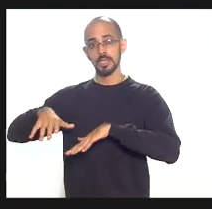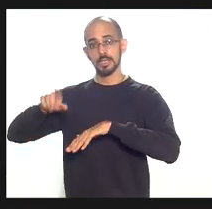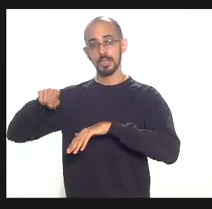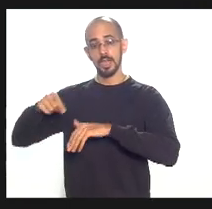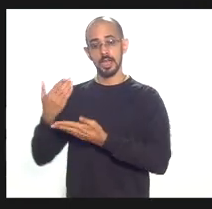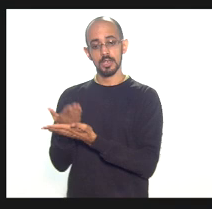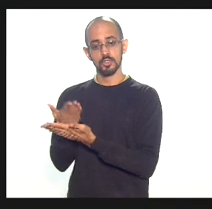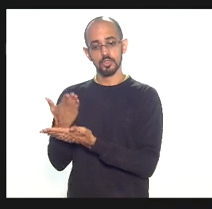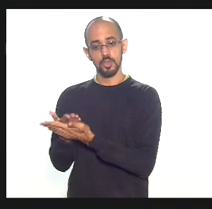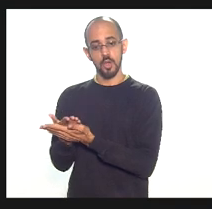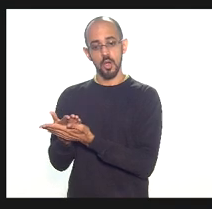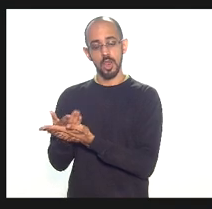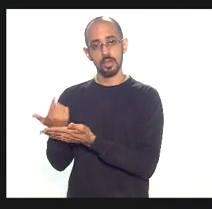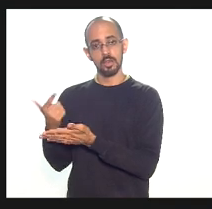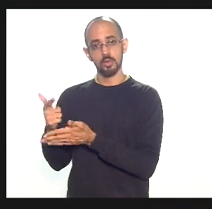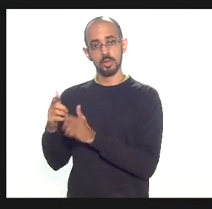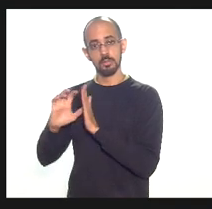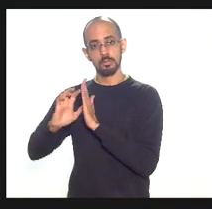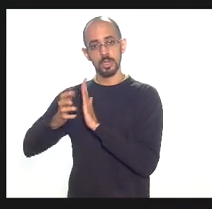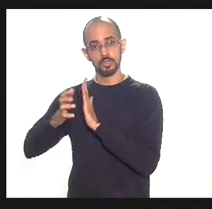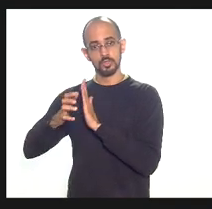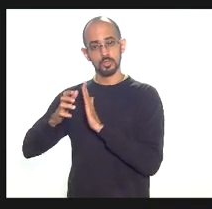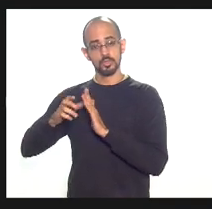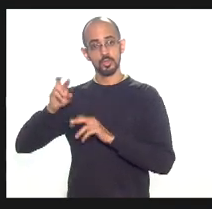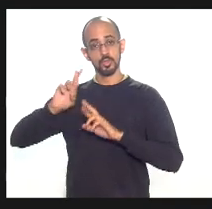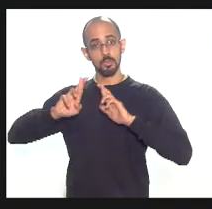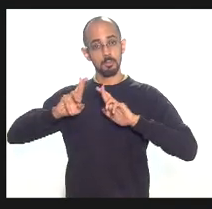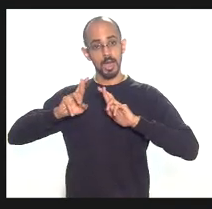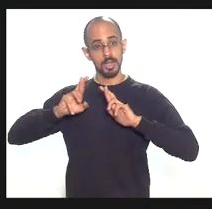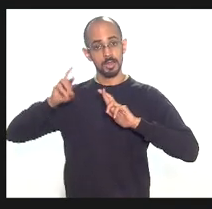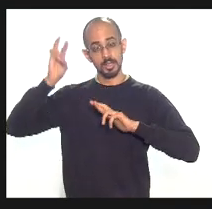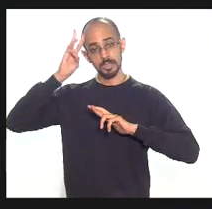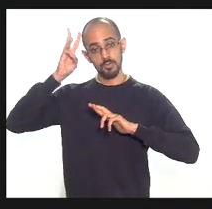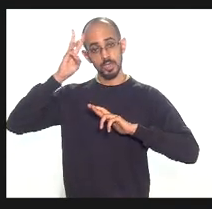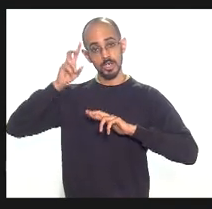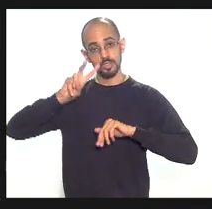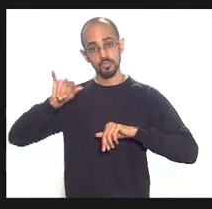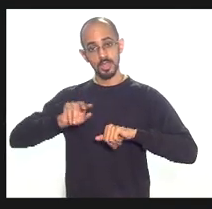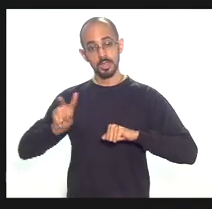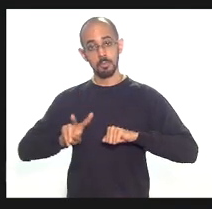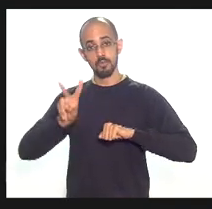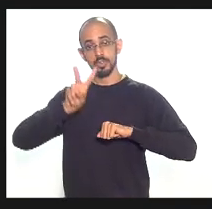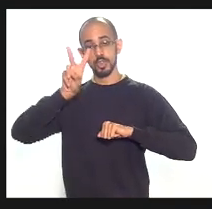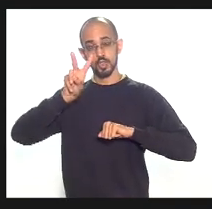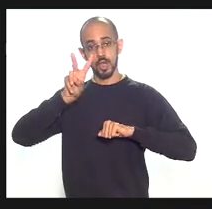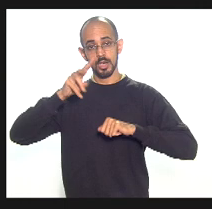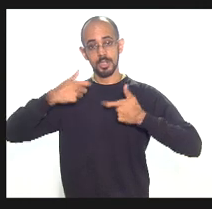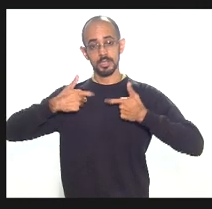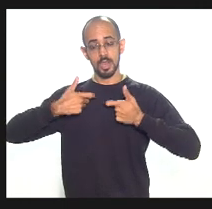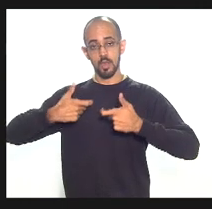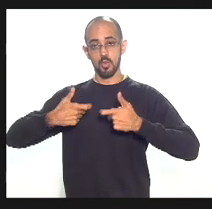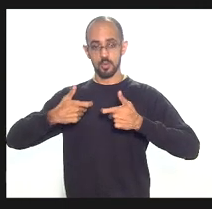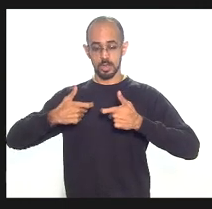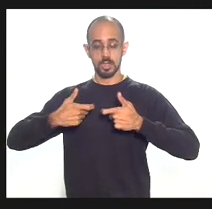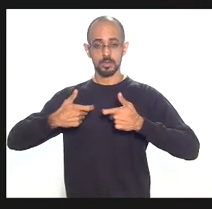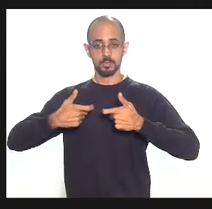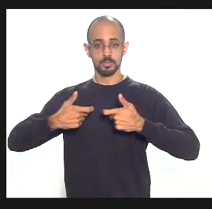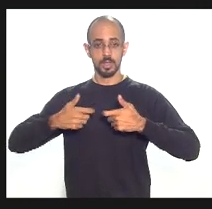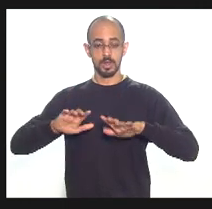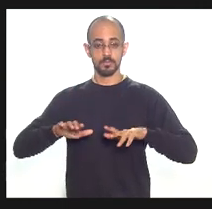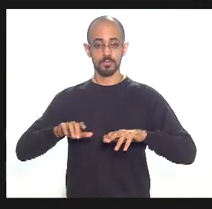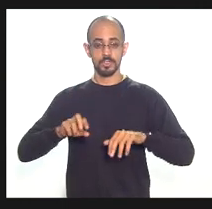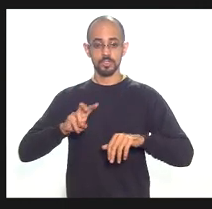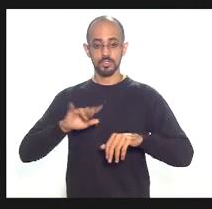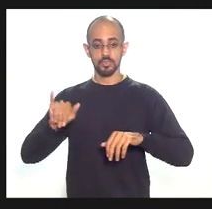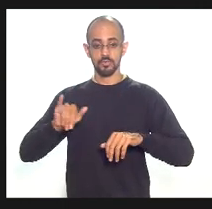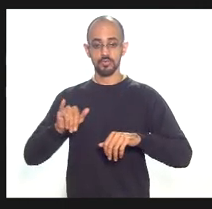terça-feira que vem se Deus quiser nós venceremos essa batalha estamos cumprindo a missão para a qual nós fomos